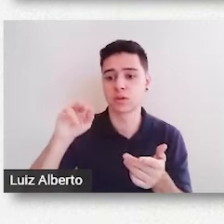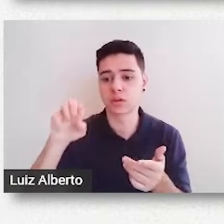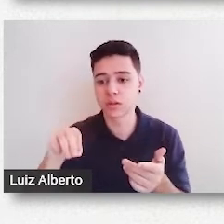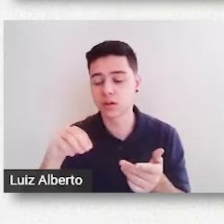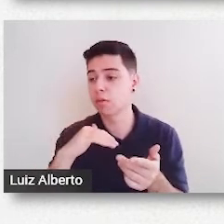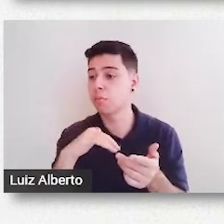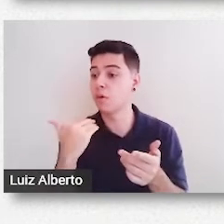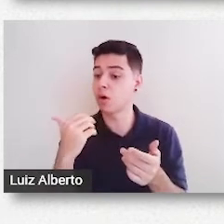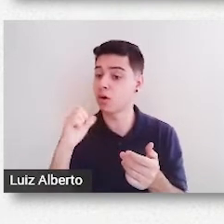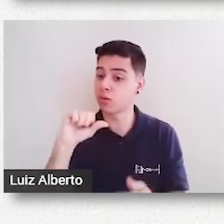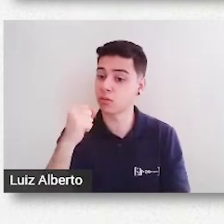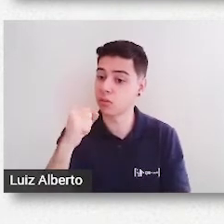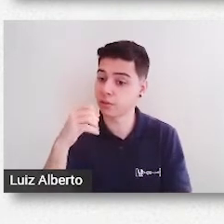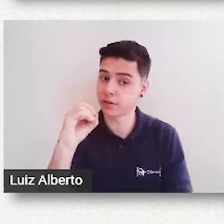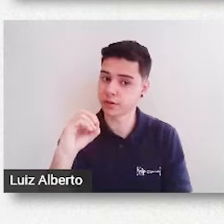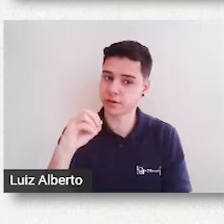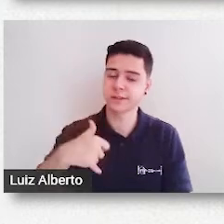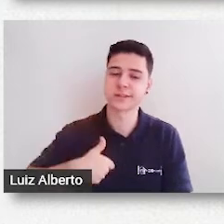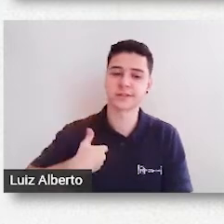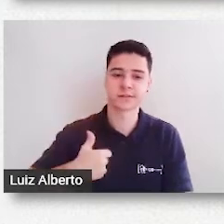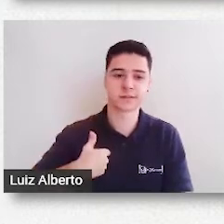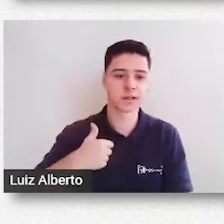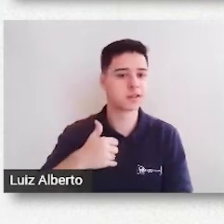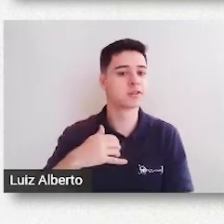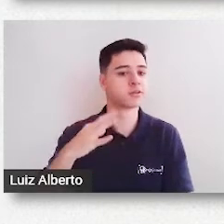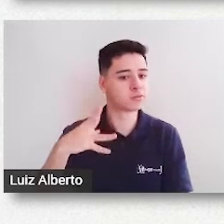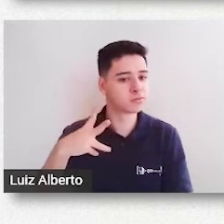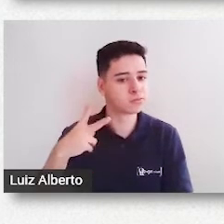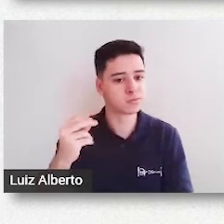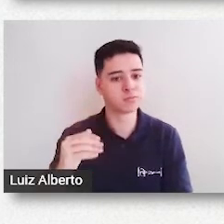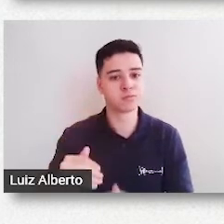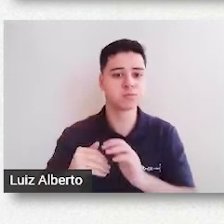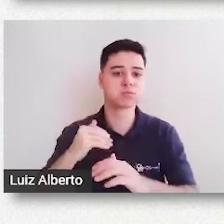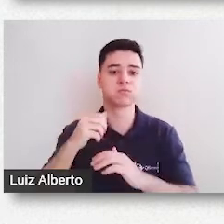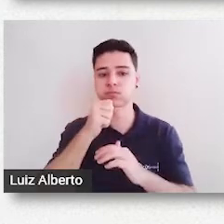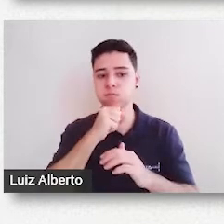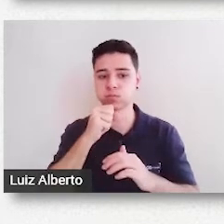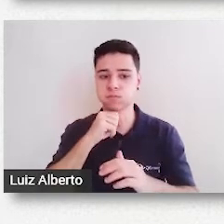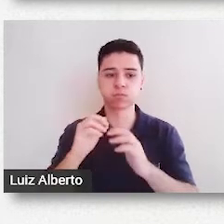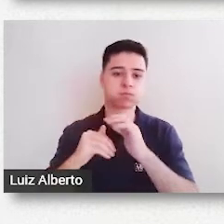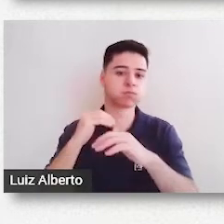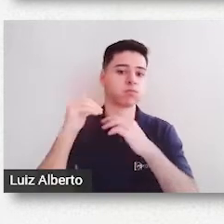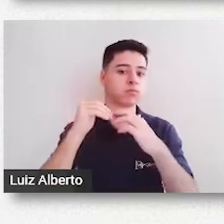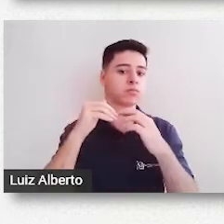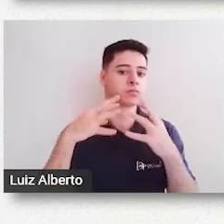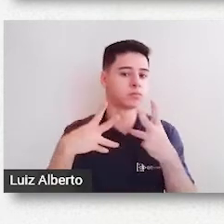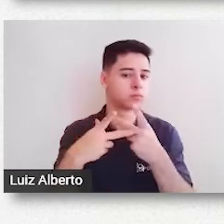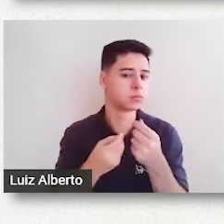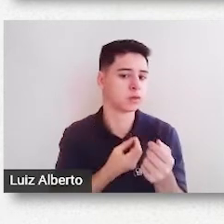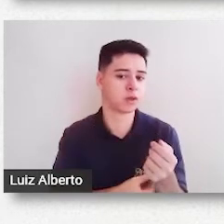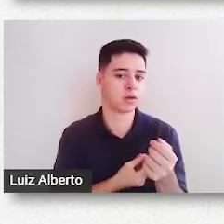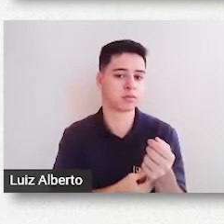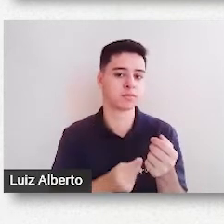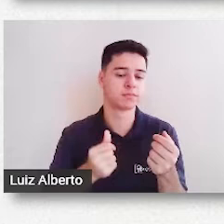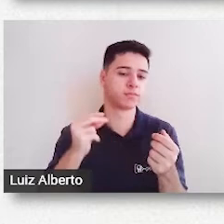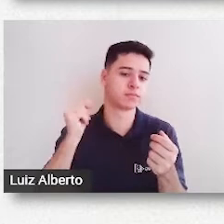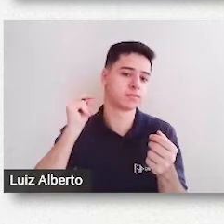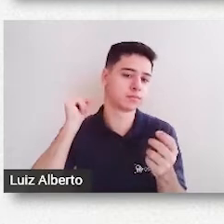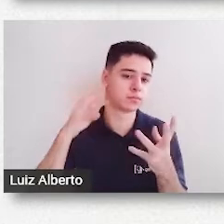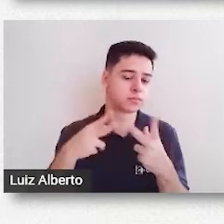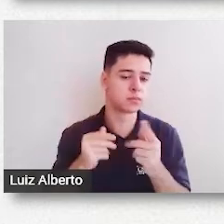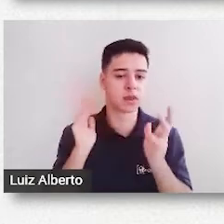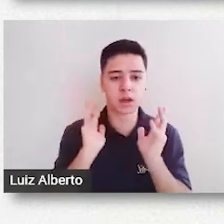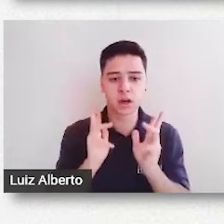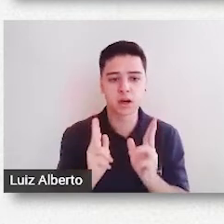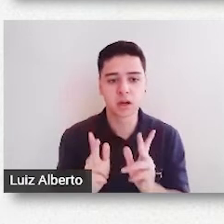anos, é uma idade muito avançada, né, para a época, para as condições de vida da época, né, de higiene,